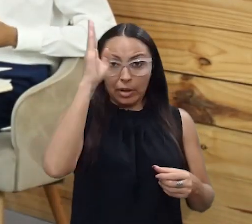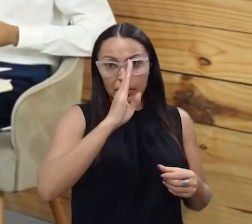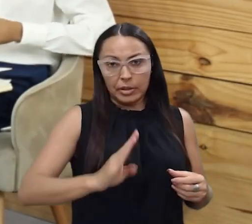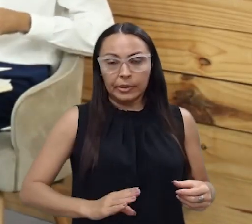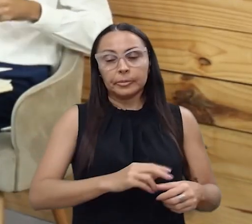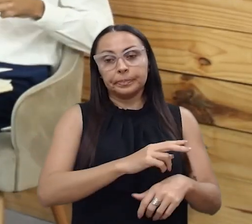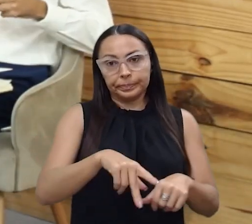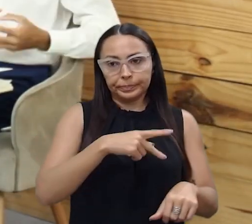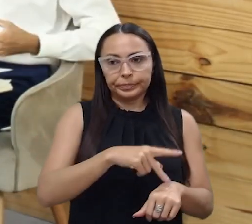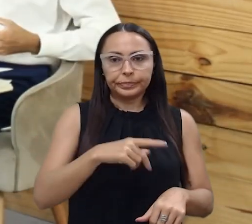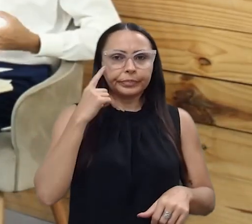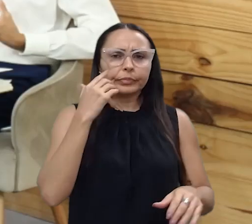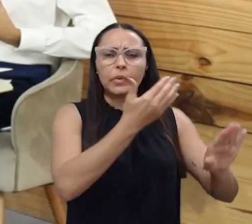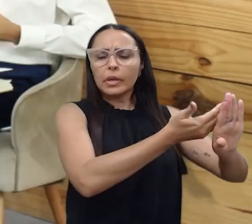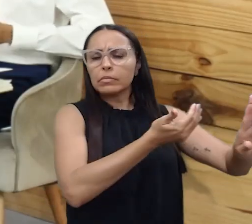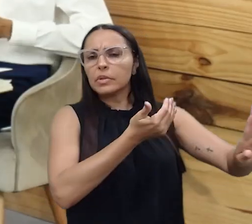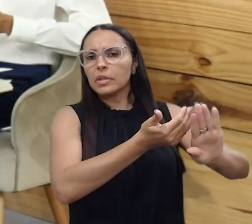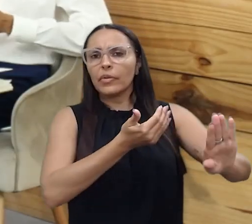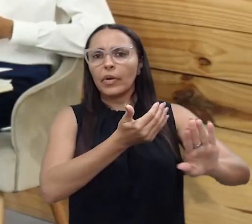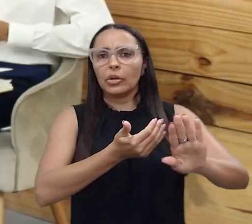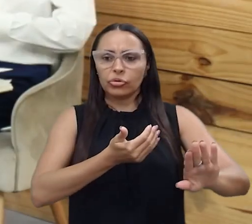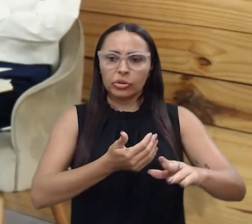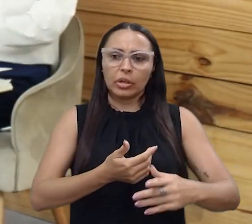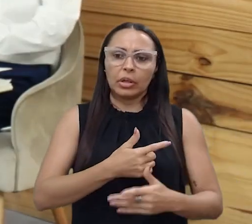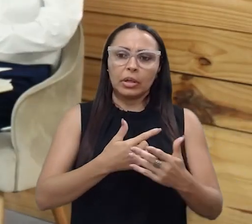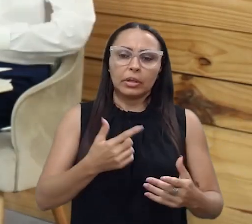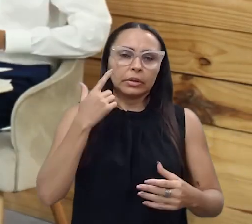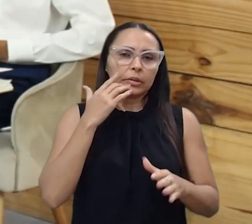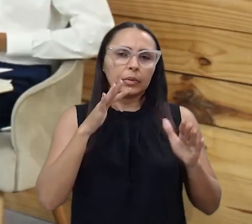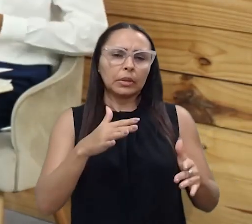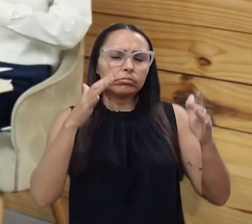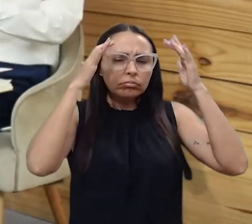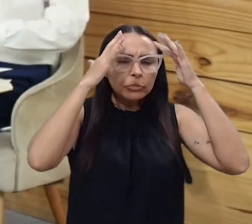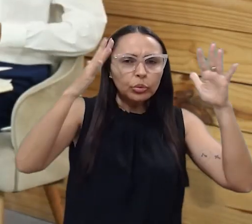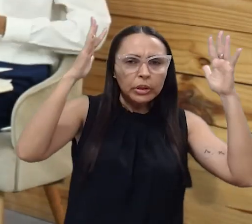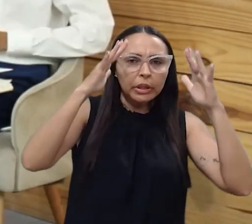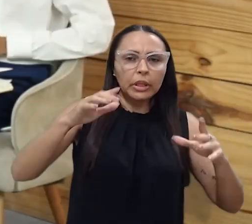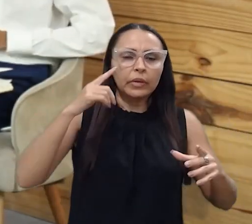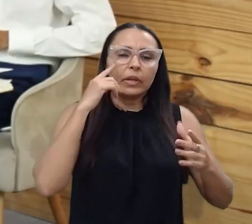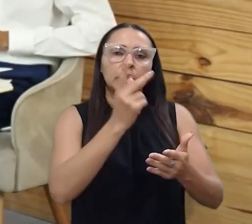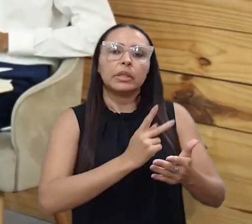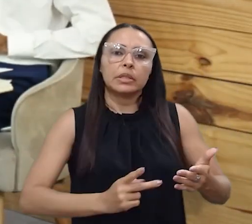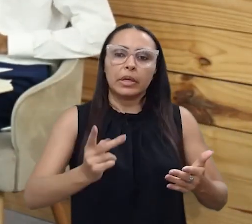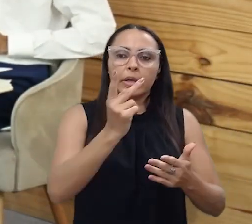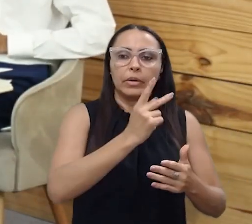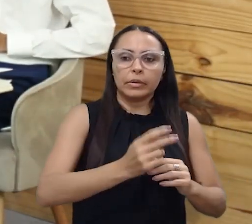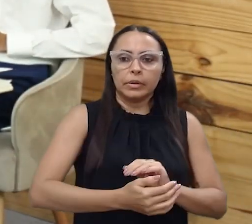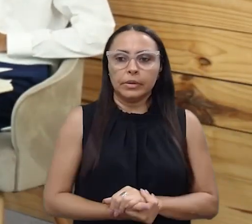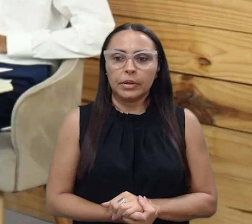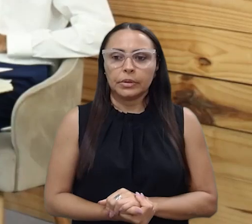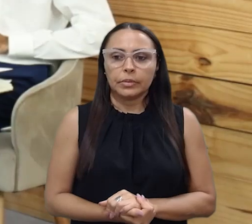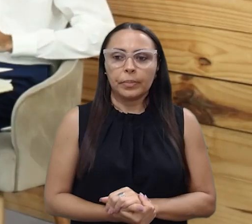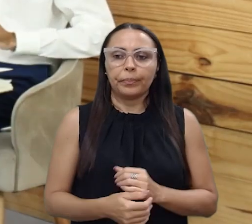Brasil tentando se afastar dessa abordagem muito mais intuitiva do desenho, da estética, e